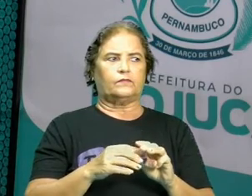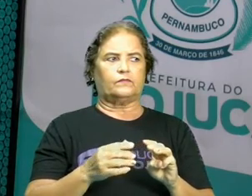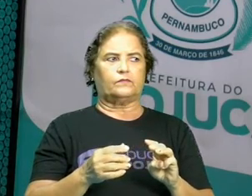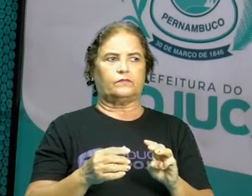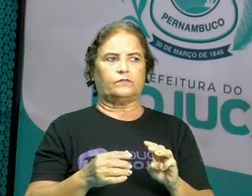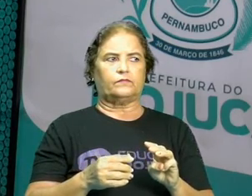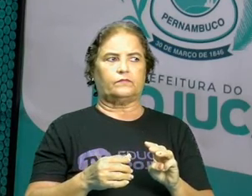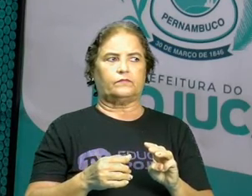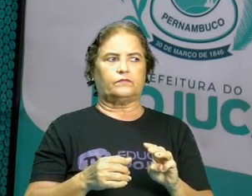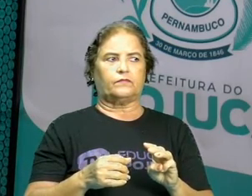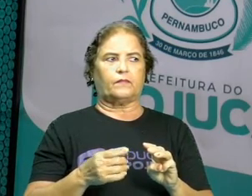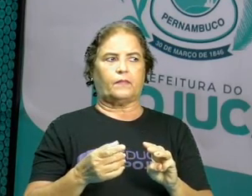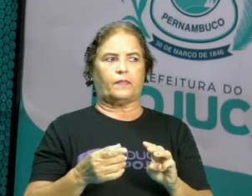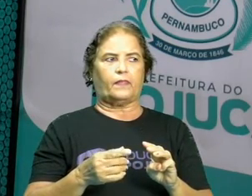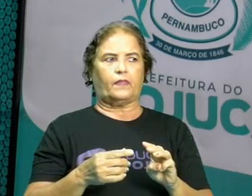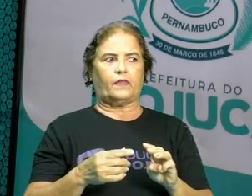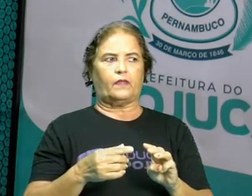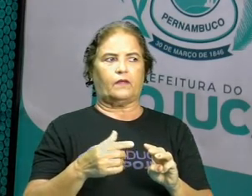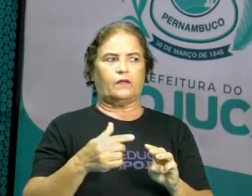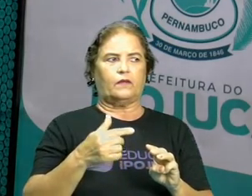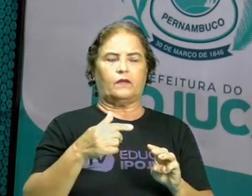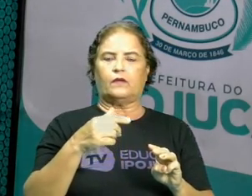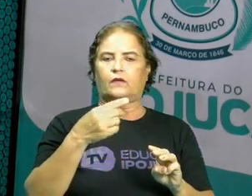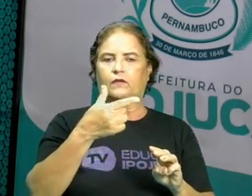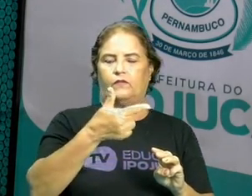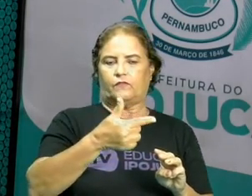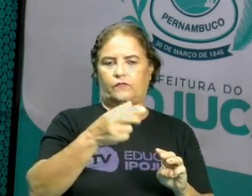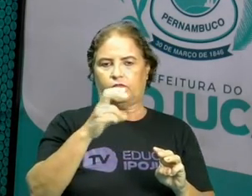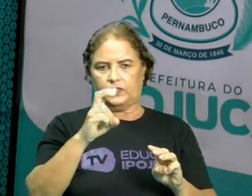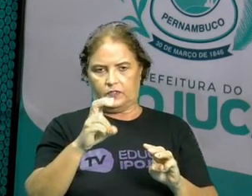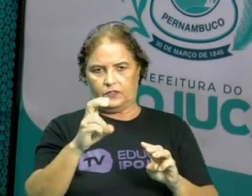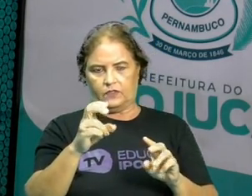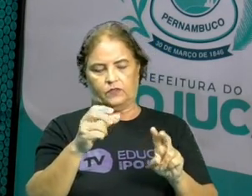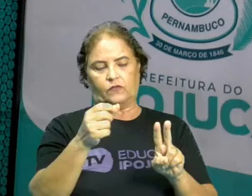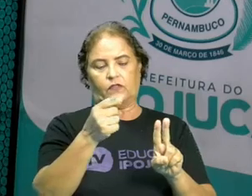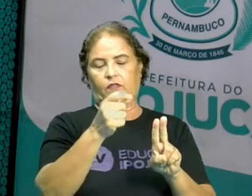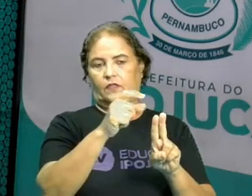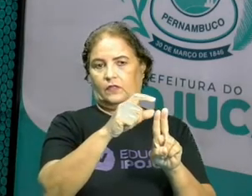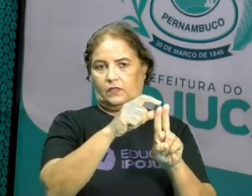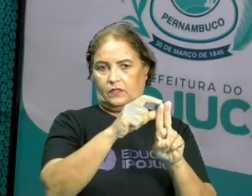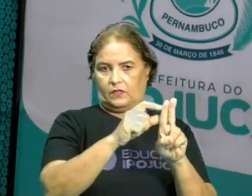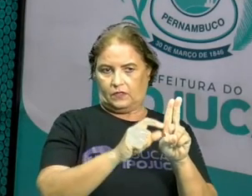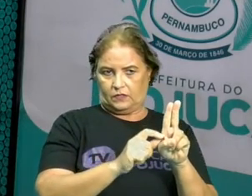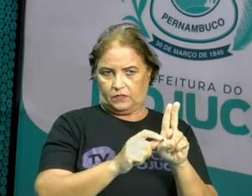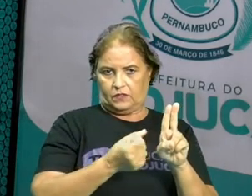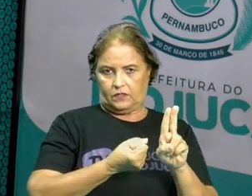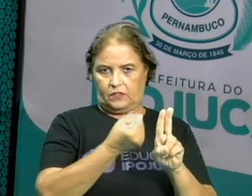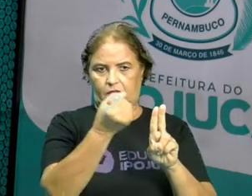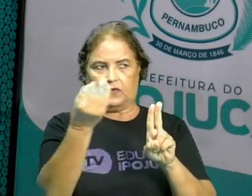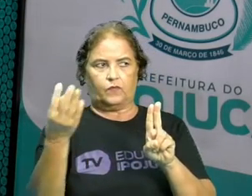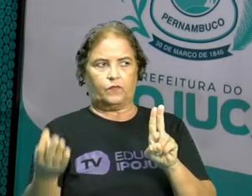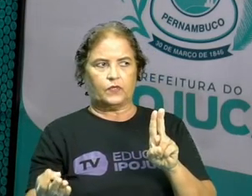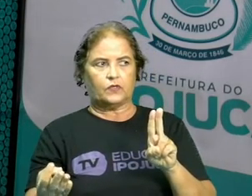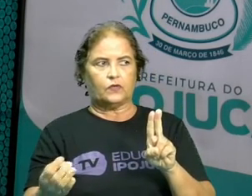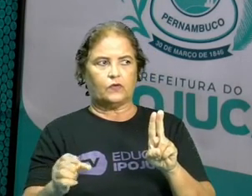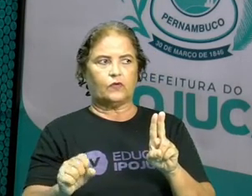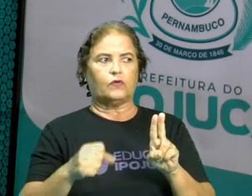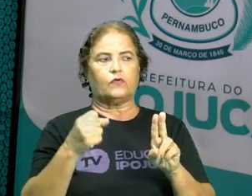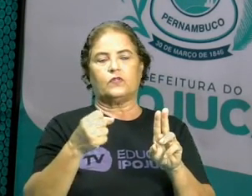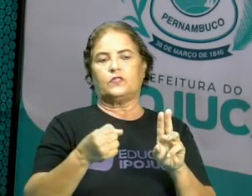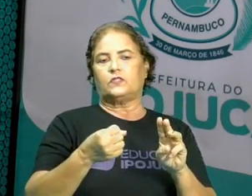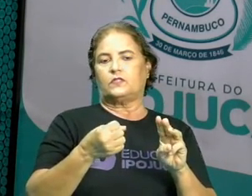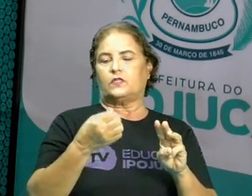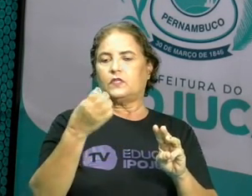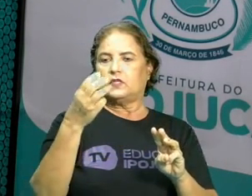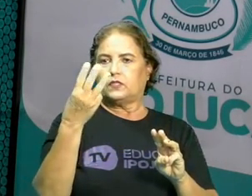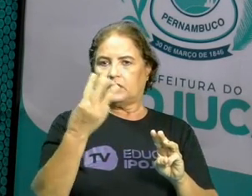milhões chegou numa dezena e 3 milhões na unidade dessa mesma, o quê?